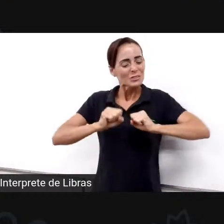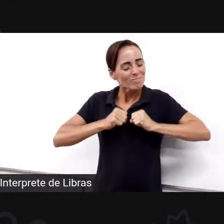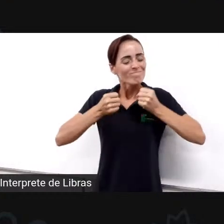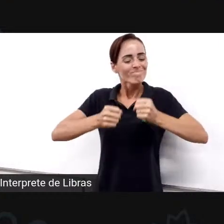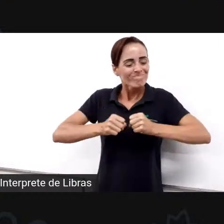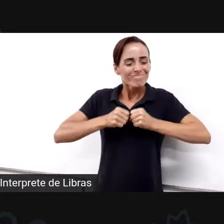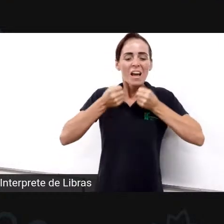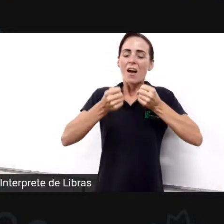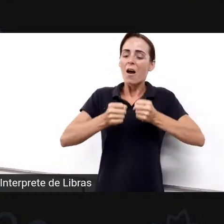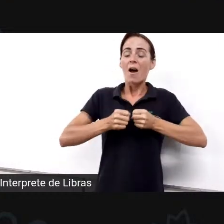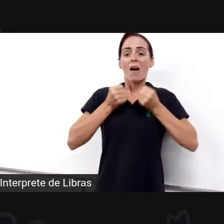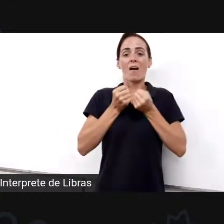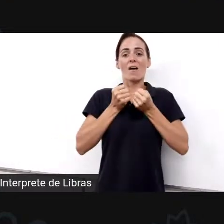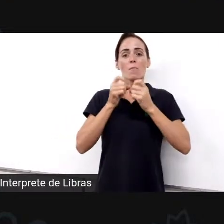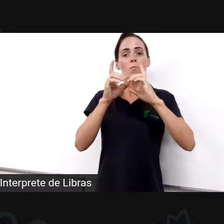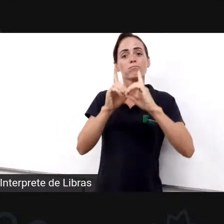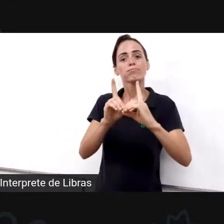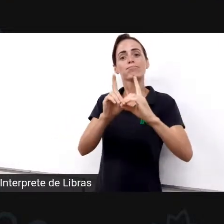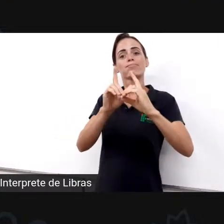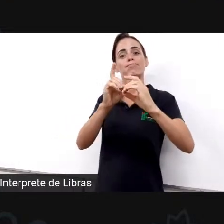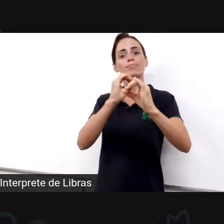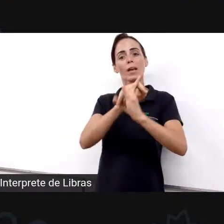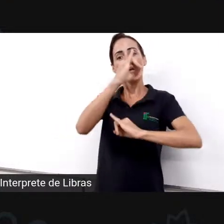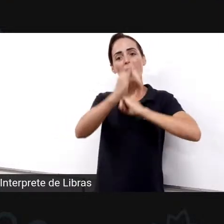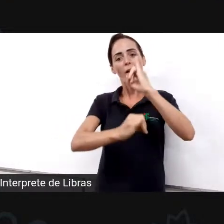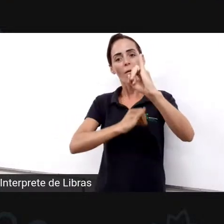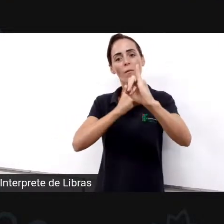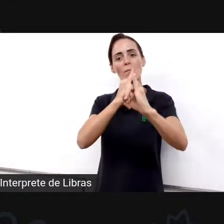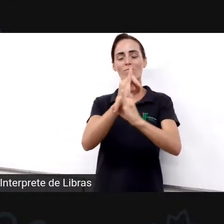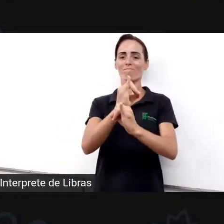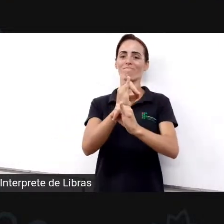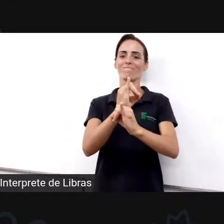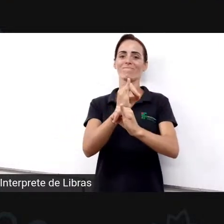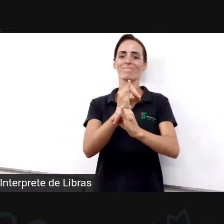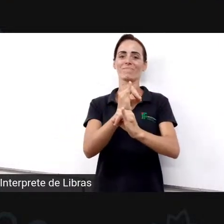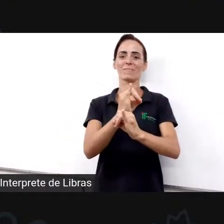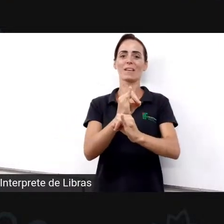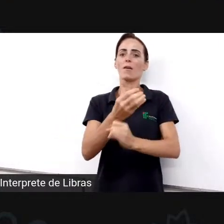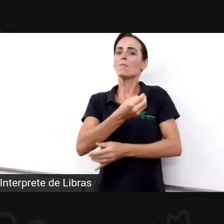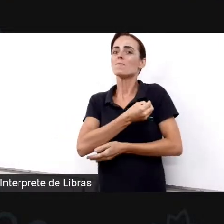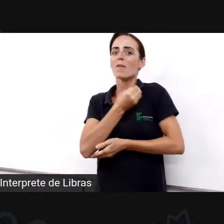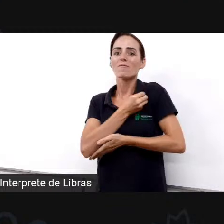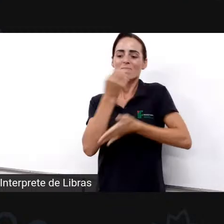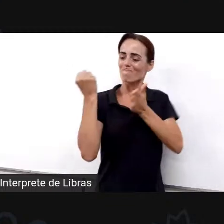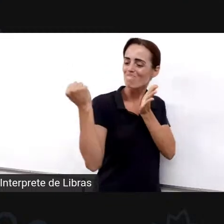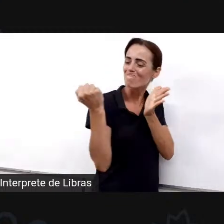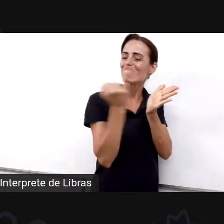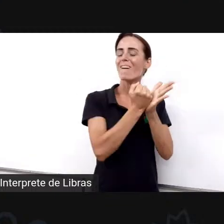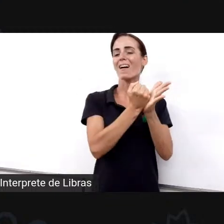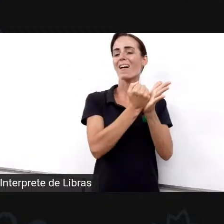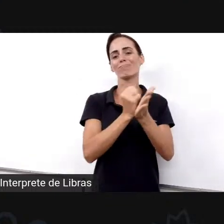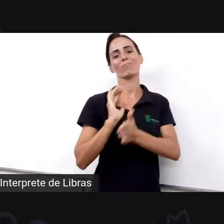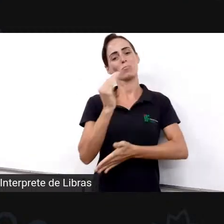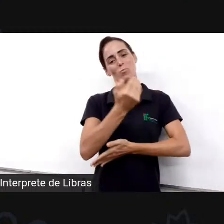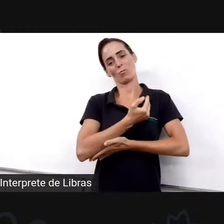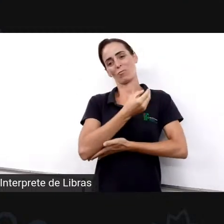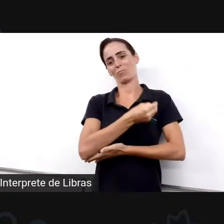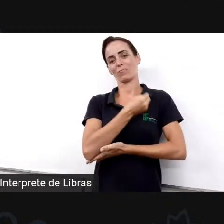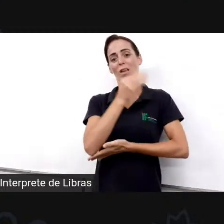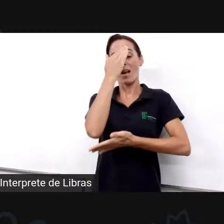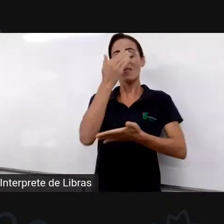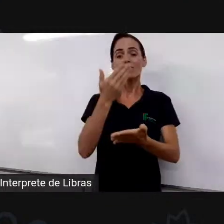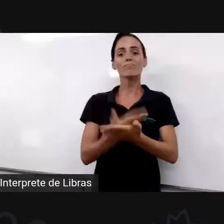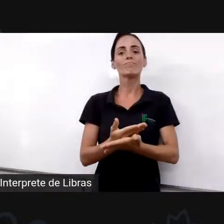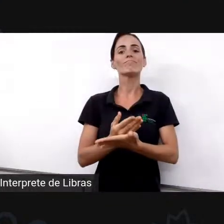online. Esse momento se torna algo em evidência e um marco em nossas vidas. Por acreditar que esse dia